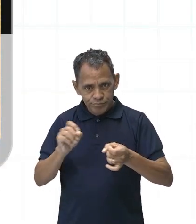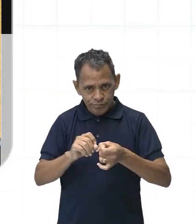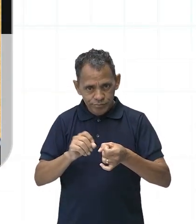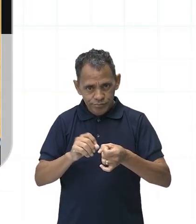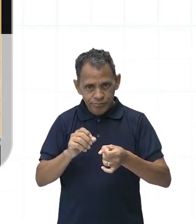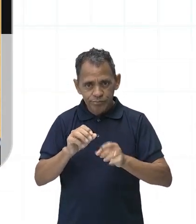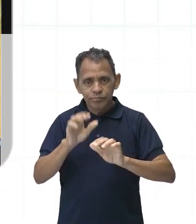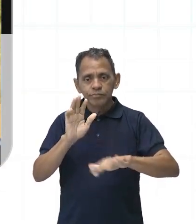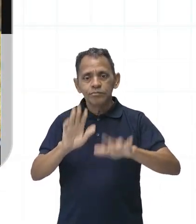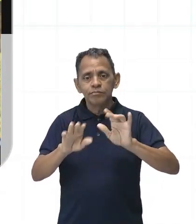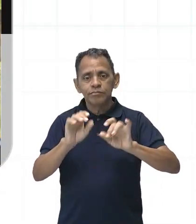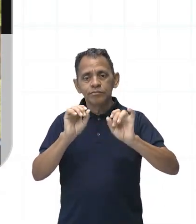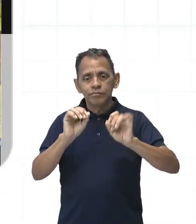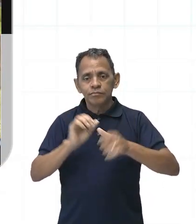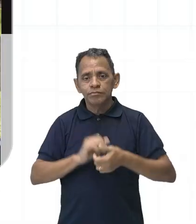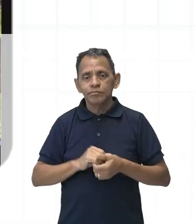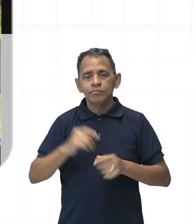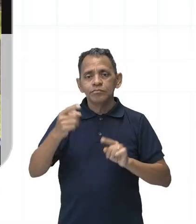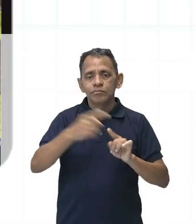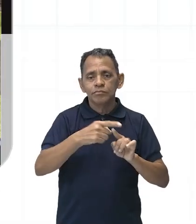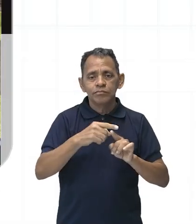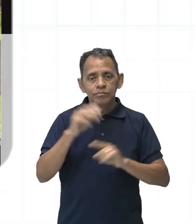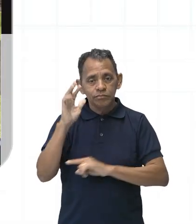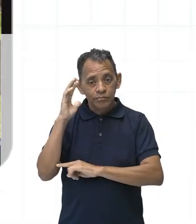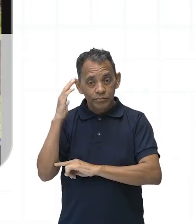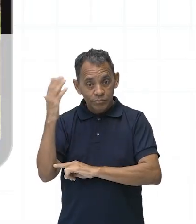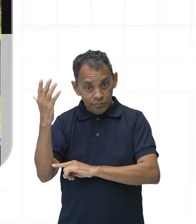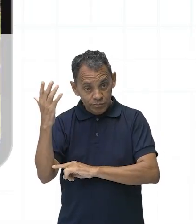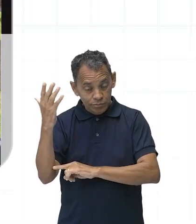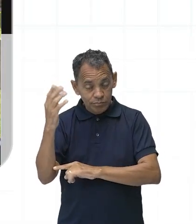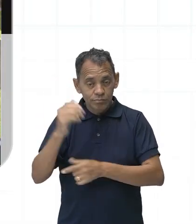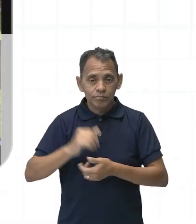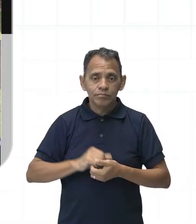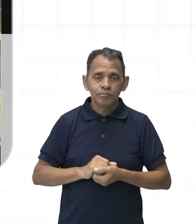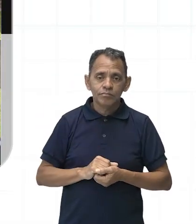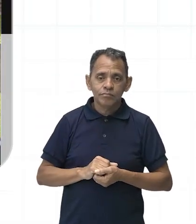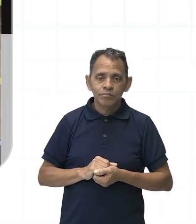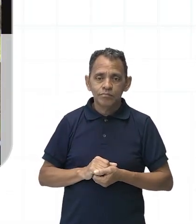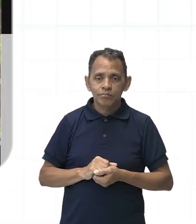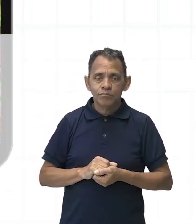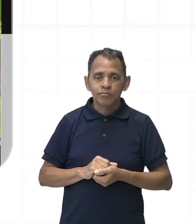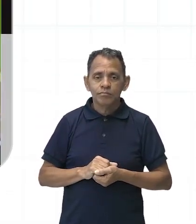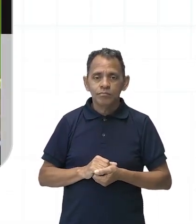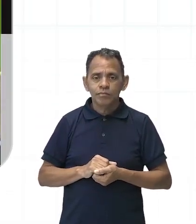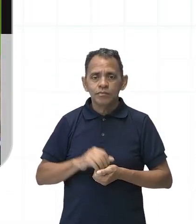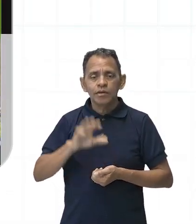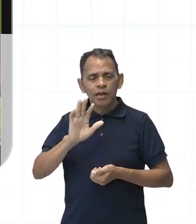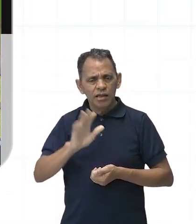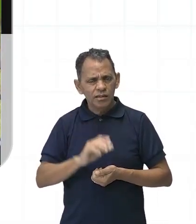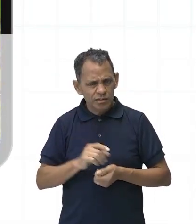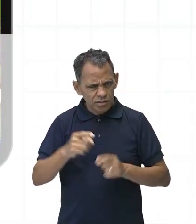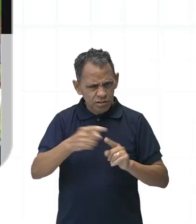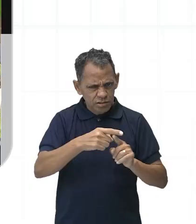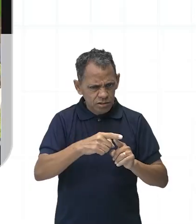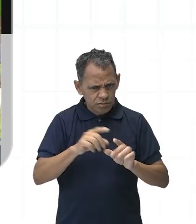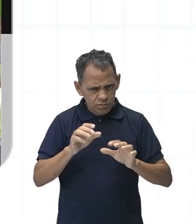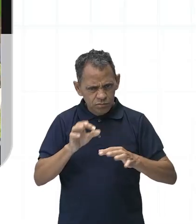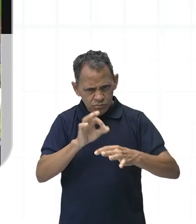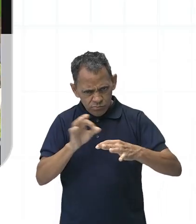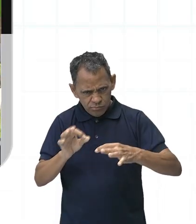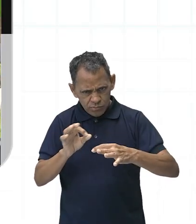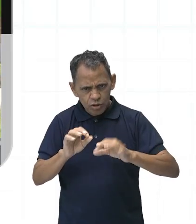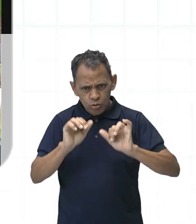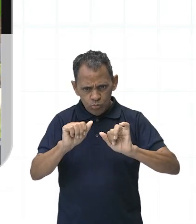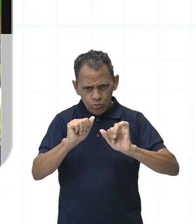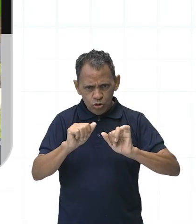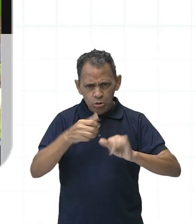dependem muito do tipo de clima. Será que esse tipo de cultivo ele pode ser realizado em qualquer área? Será que é